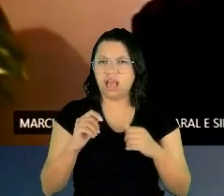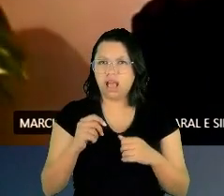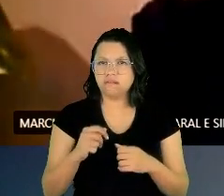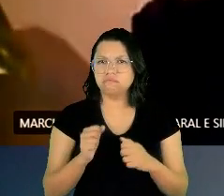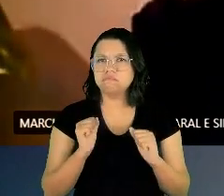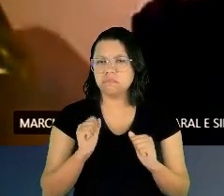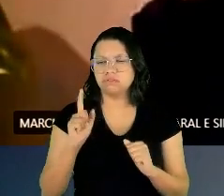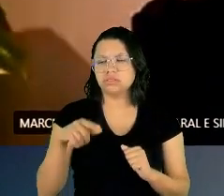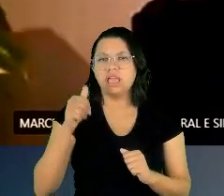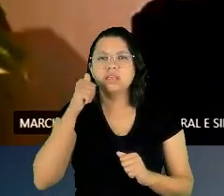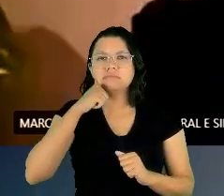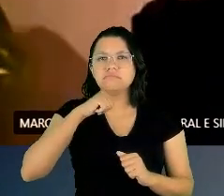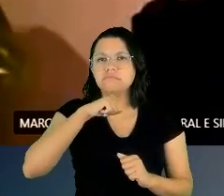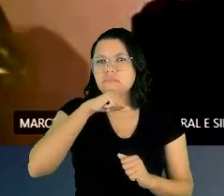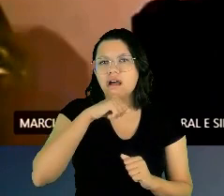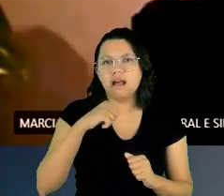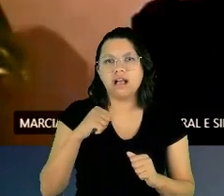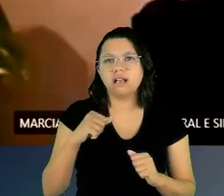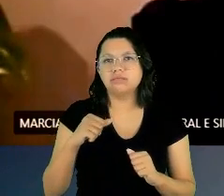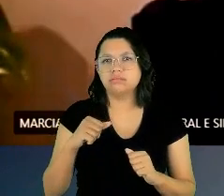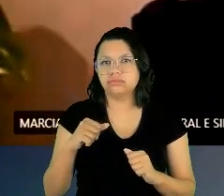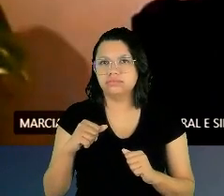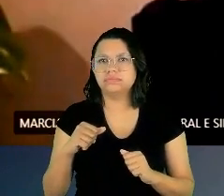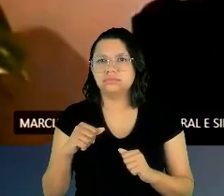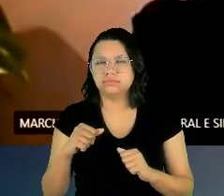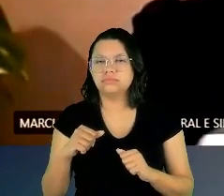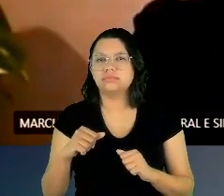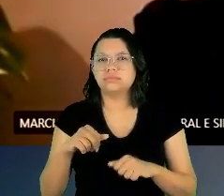Ela pode ser mãe, pode ser